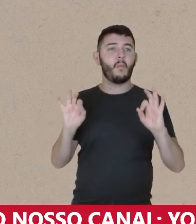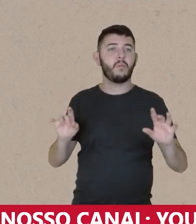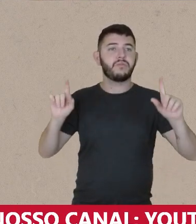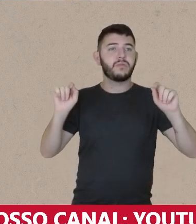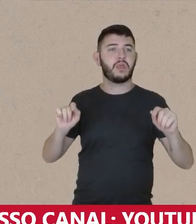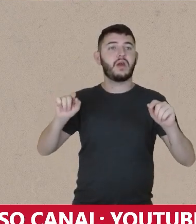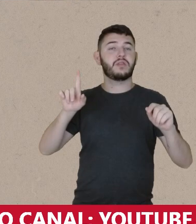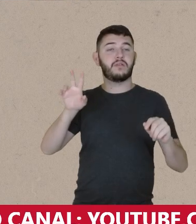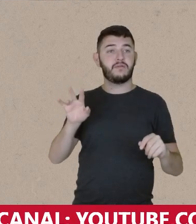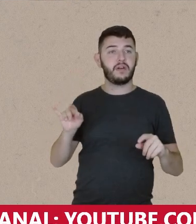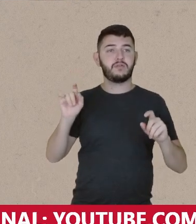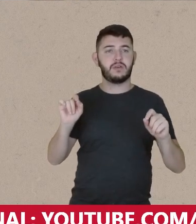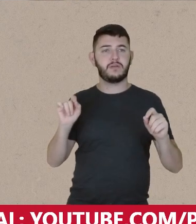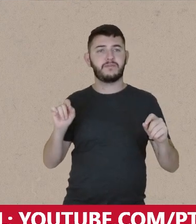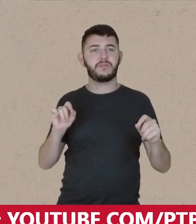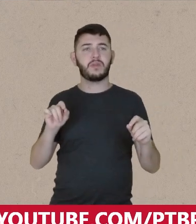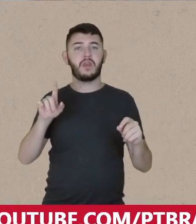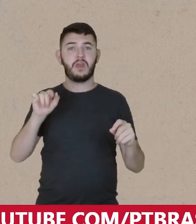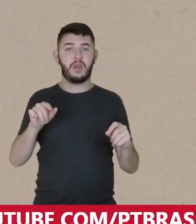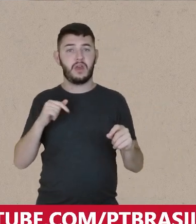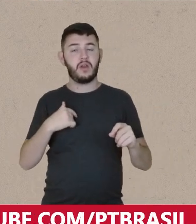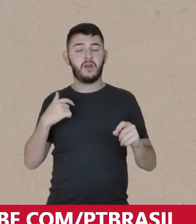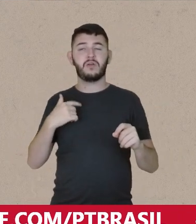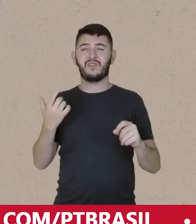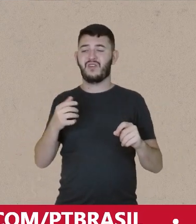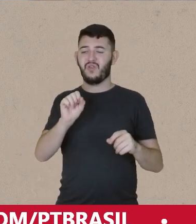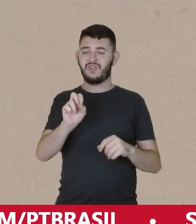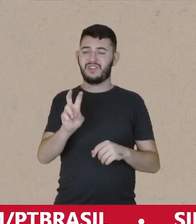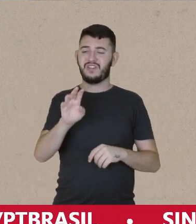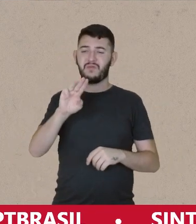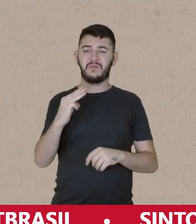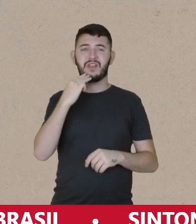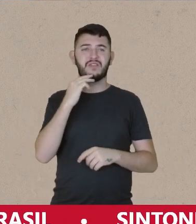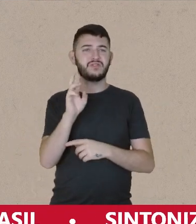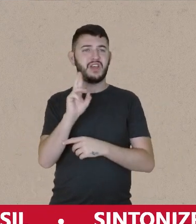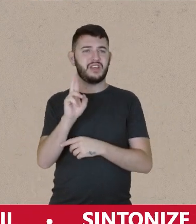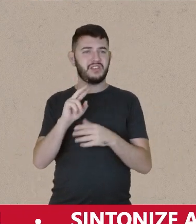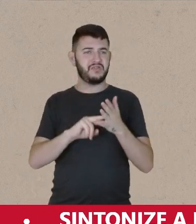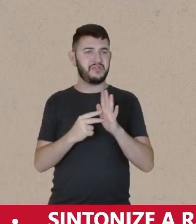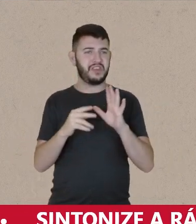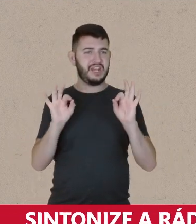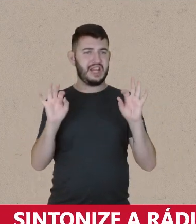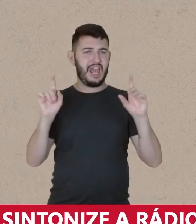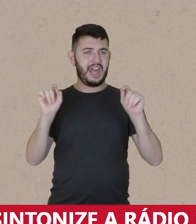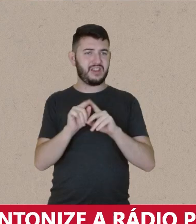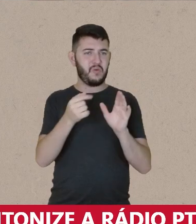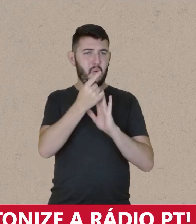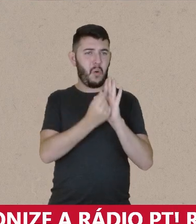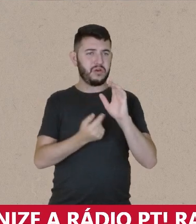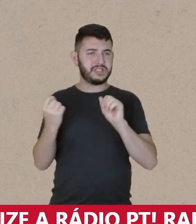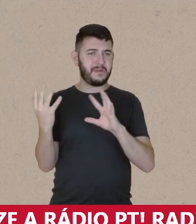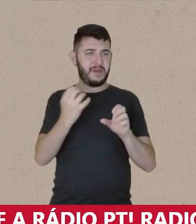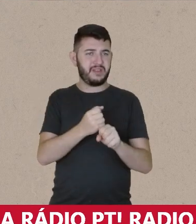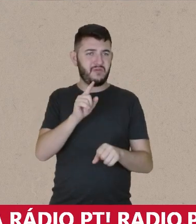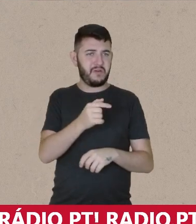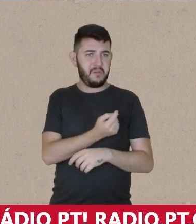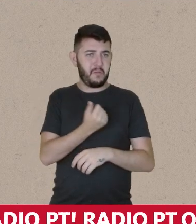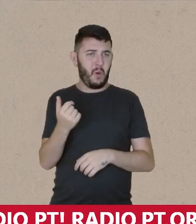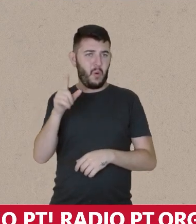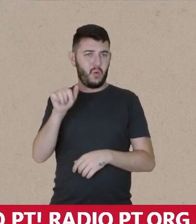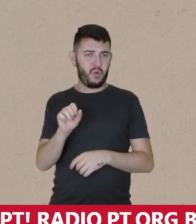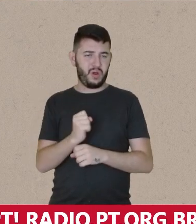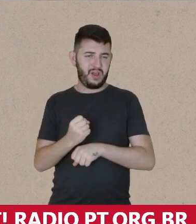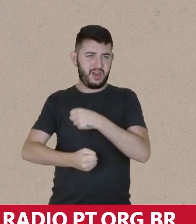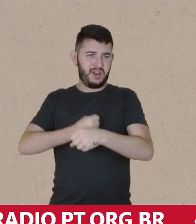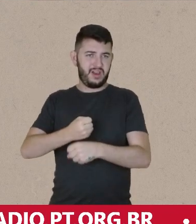somente cerca de 85 milhões de reais. Isso não é nada para o orçamento da República, 85 milhões de reais por ano. Se